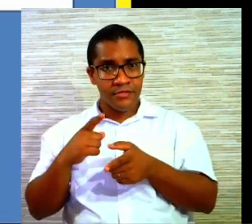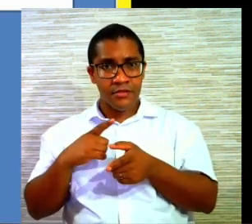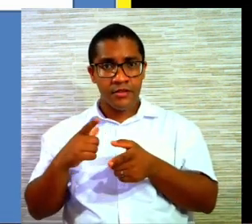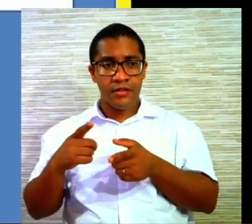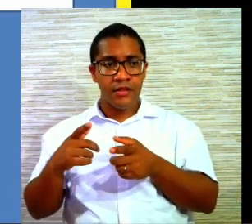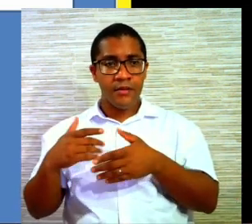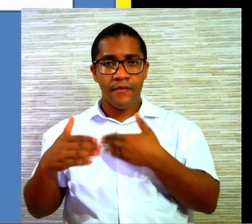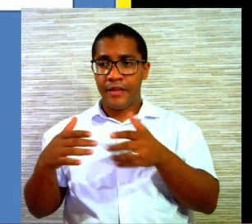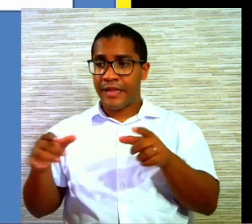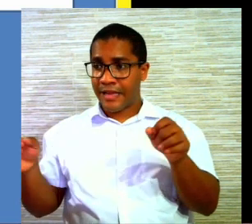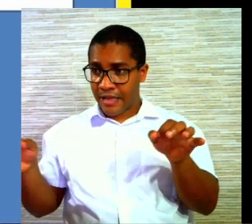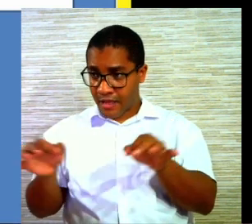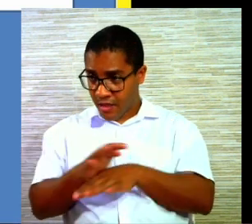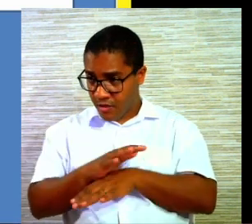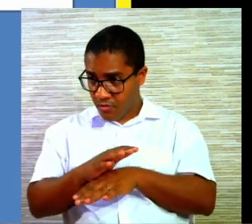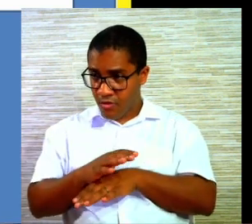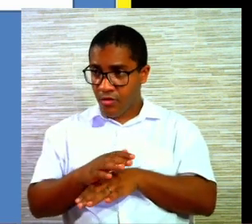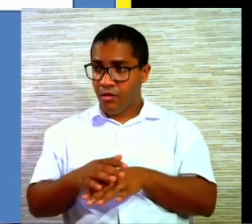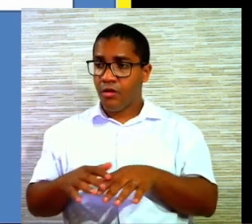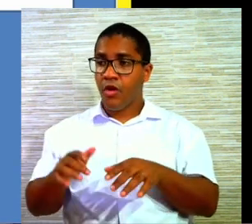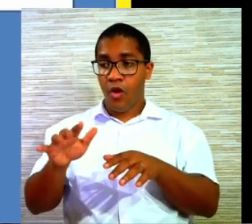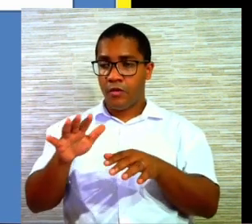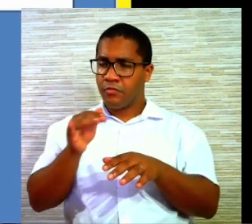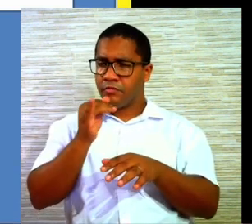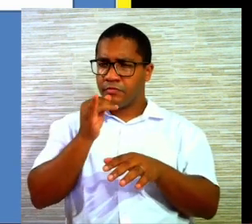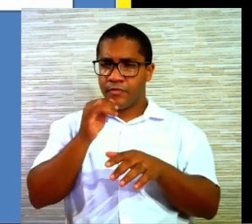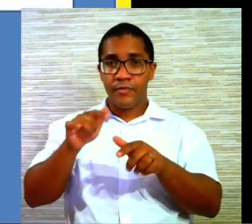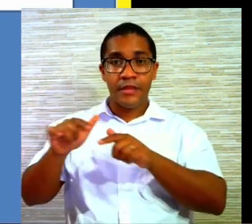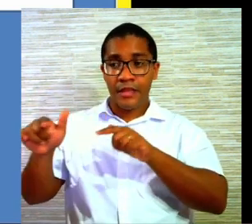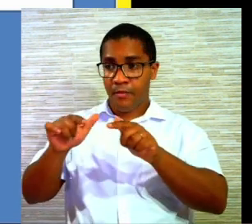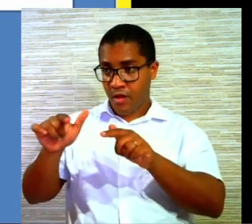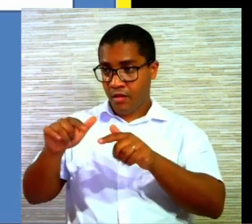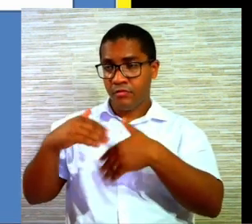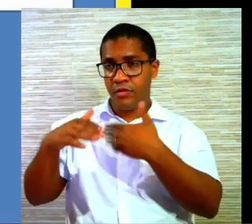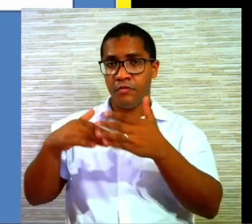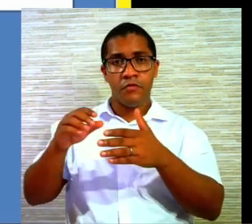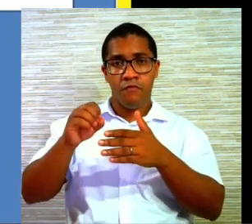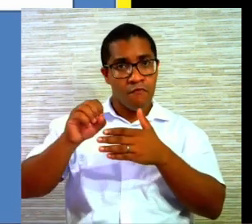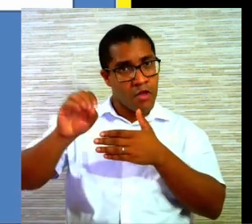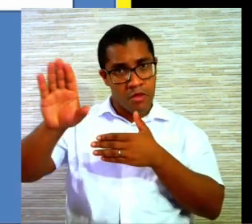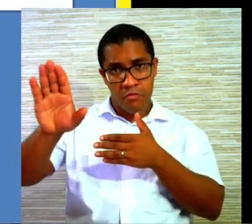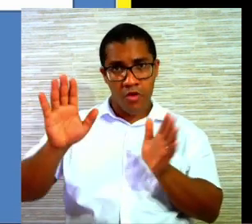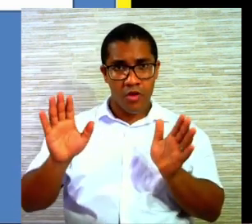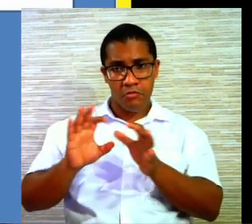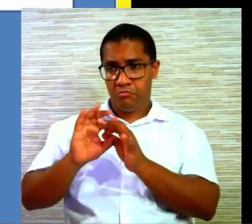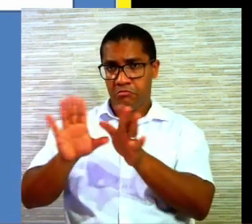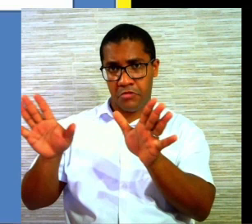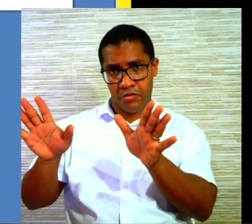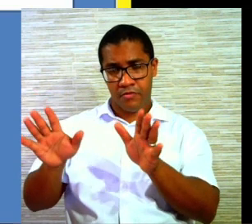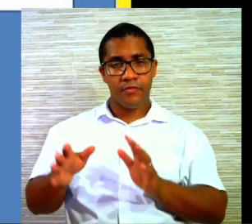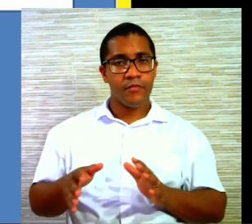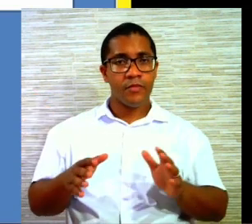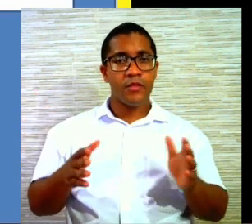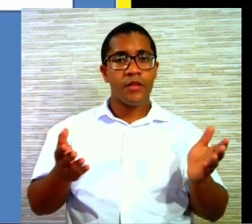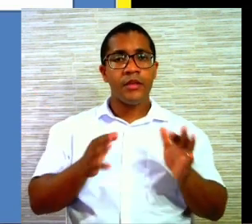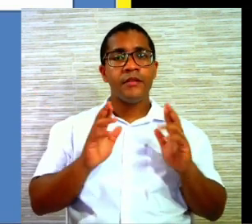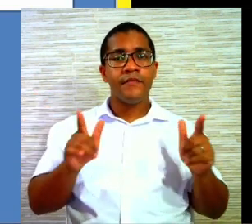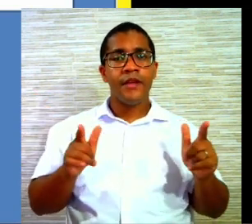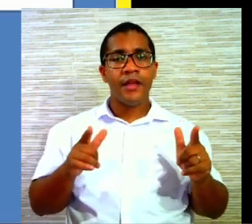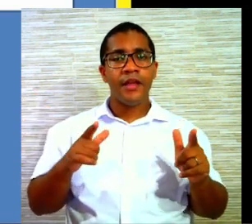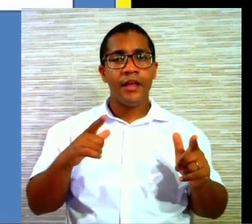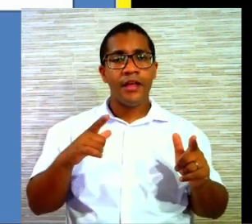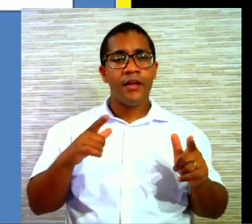tema necessário promover o sustento. Terminou. Prestou um serviço, então vai embora. Diferenças étnicas relevantes